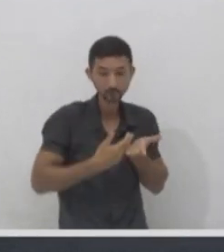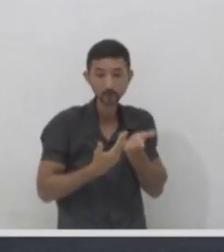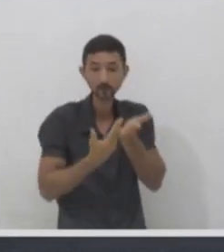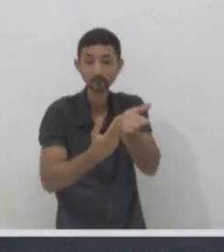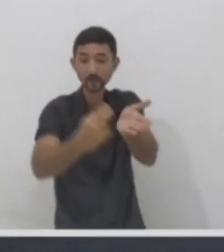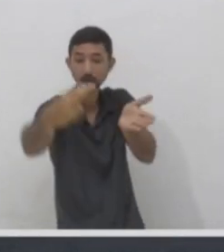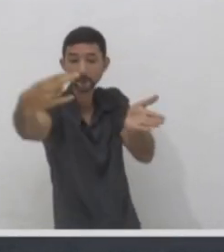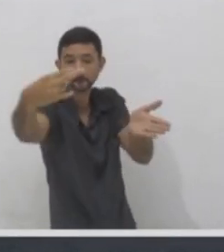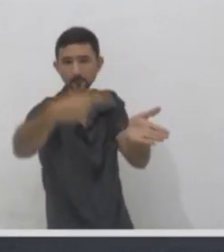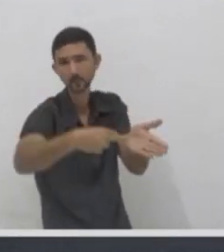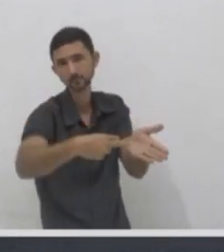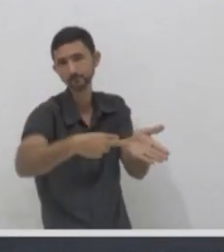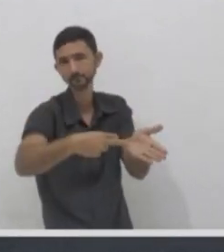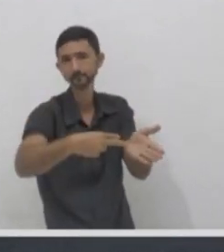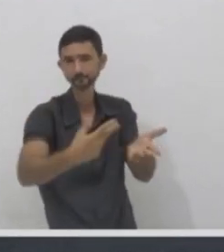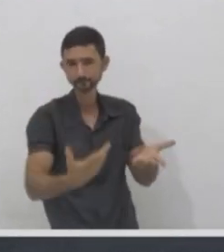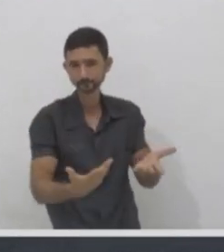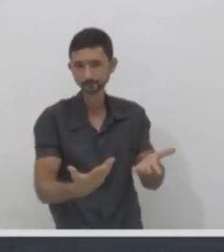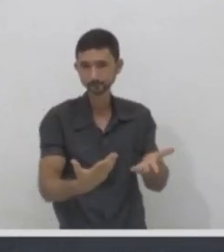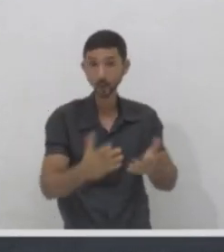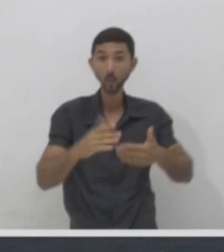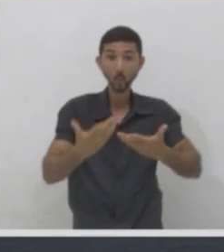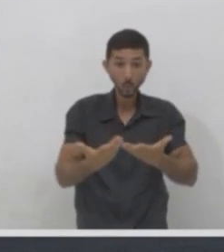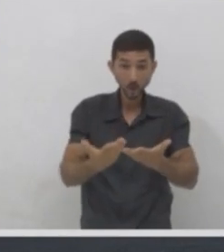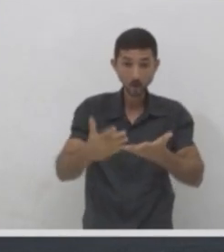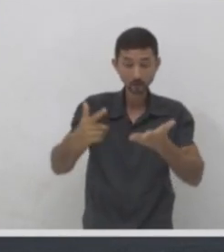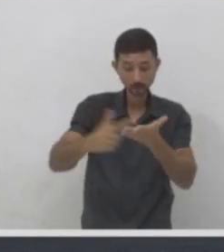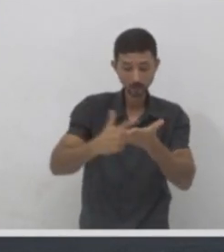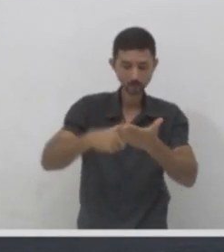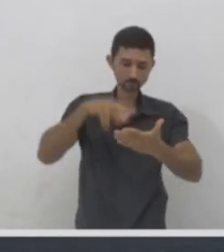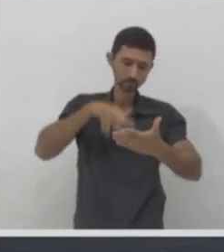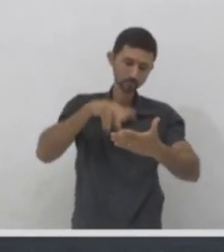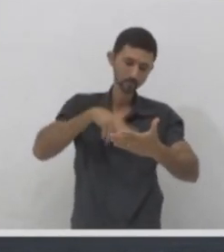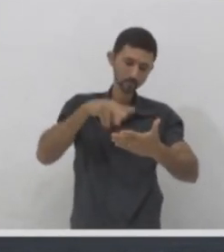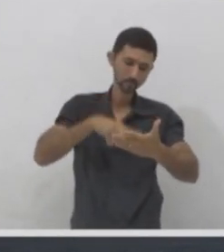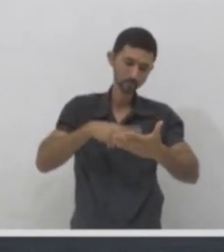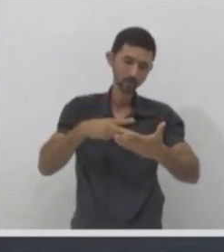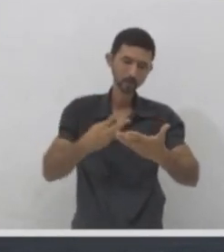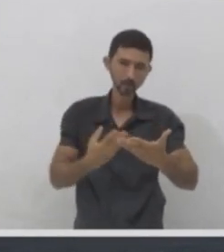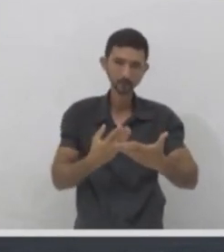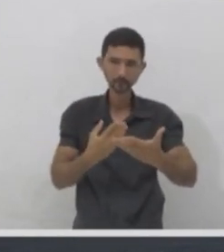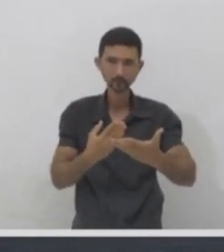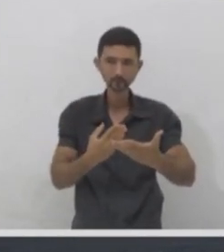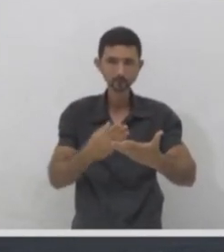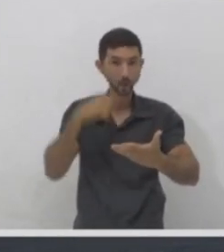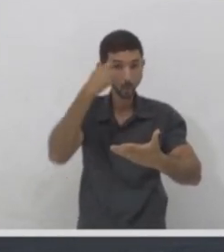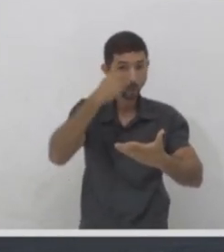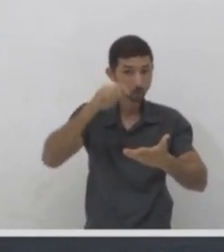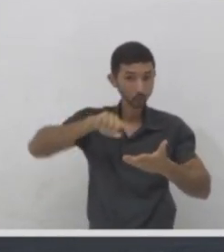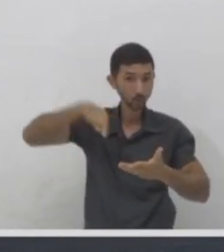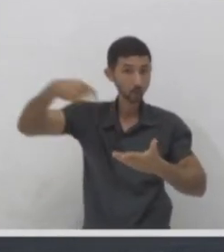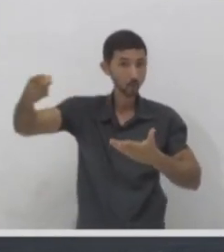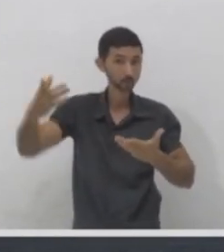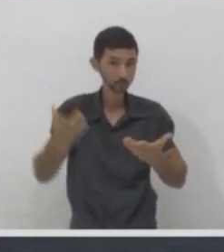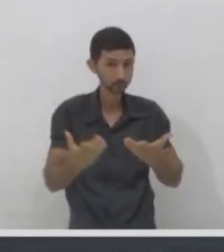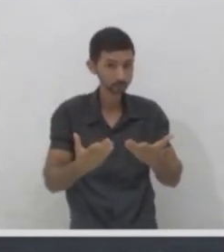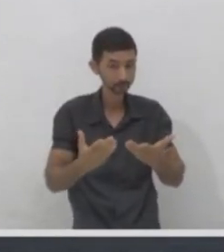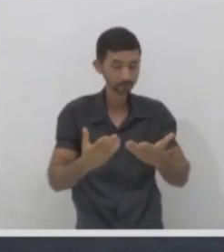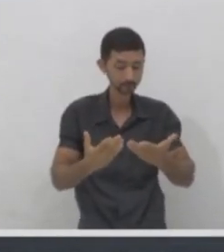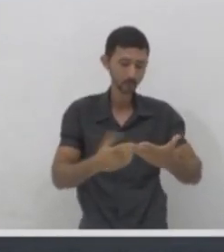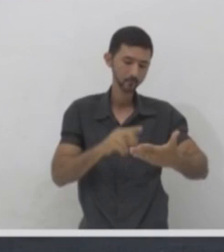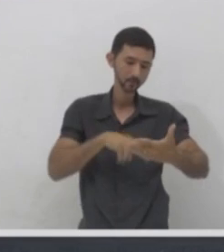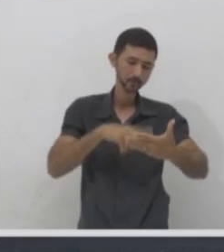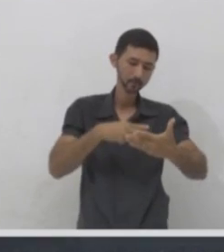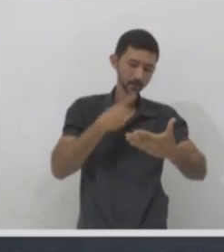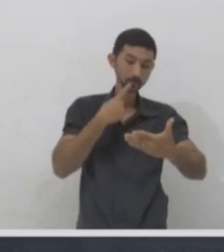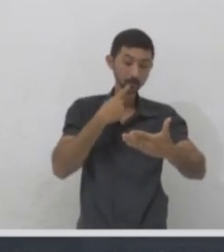autor não está lá com você, pessoalmente. Então, o autor precisa esclarecer tudo no que está escrito. E aí tem uma